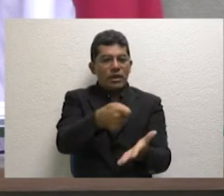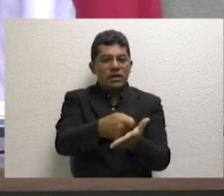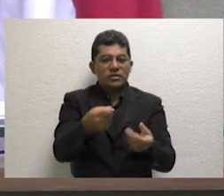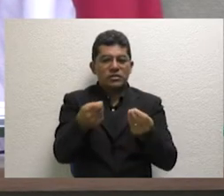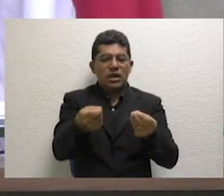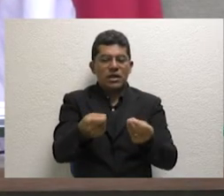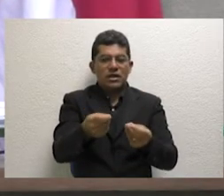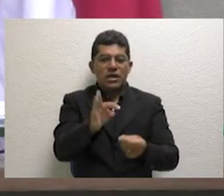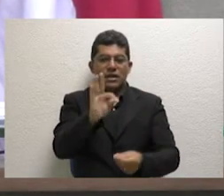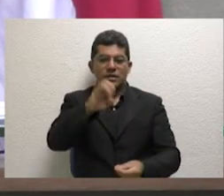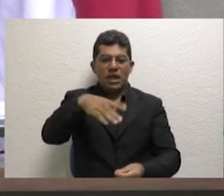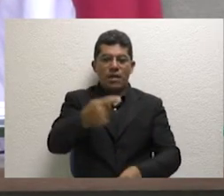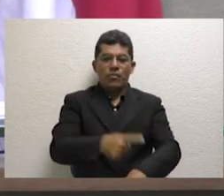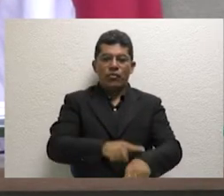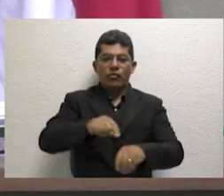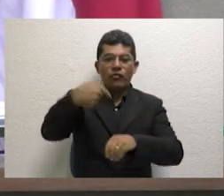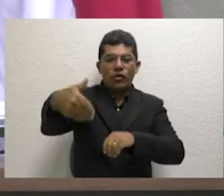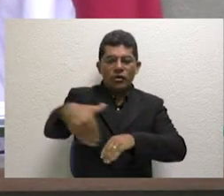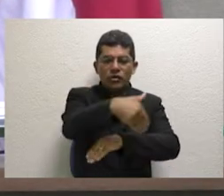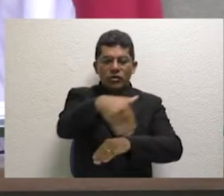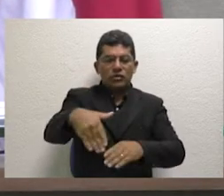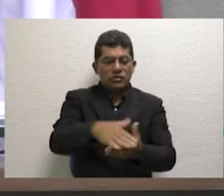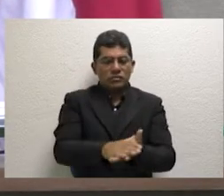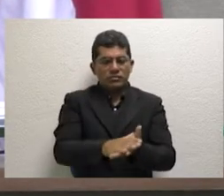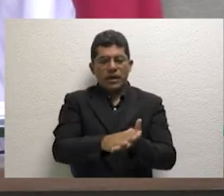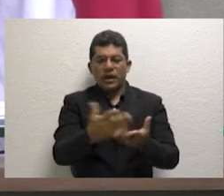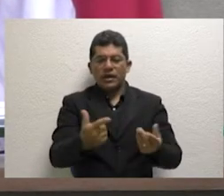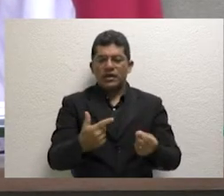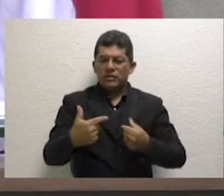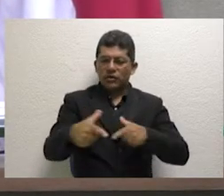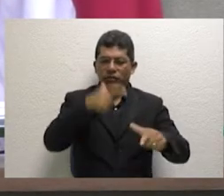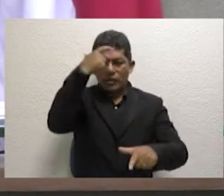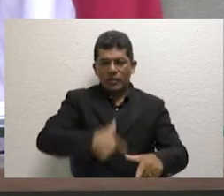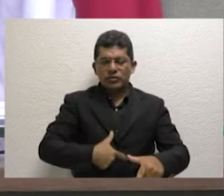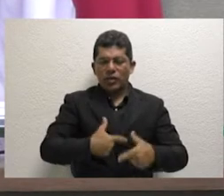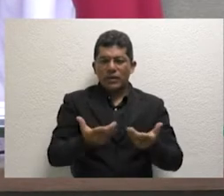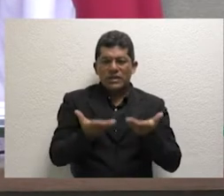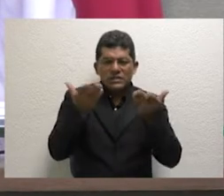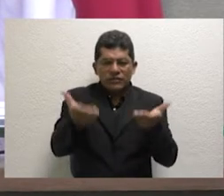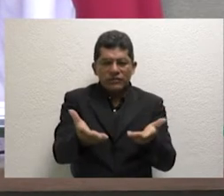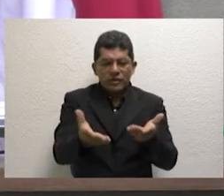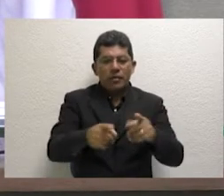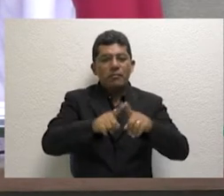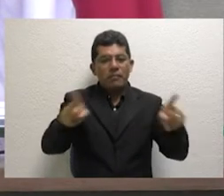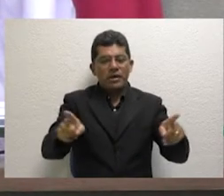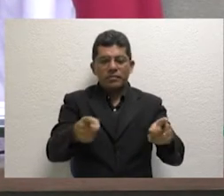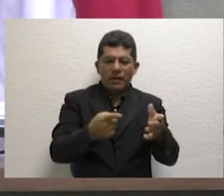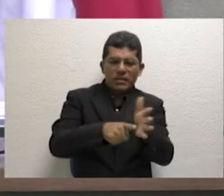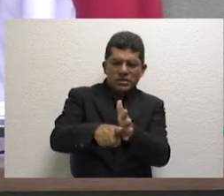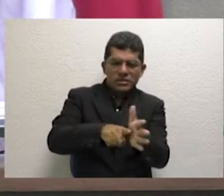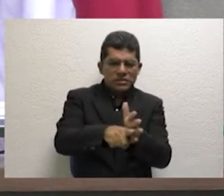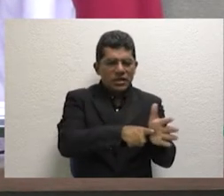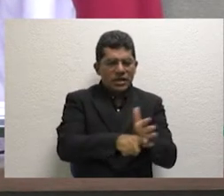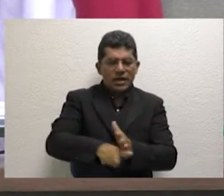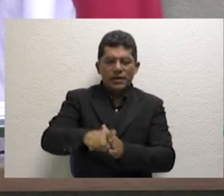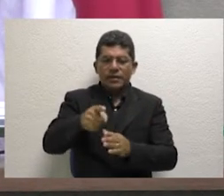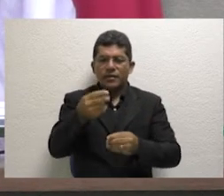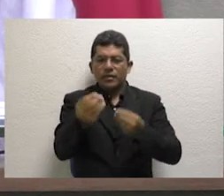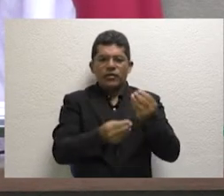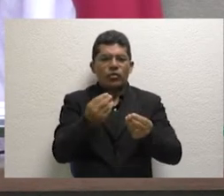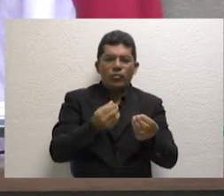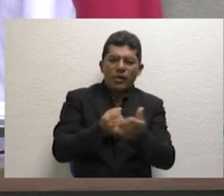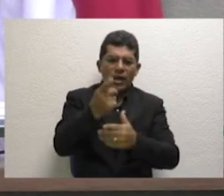o tempo fora da escola tempo esse destinado a sua vida pessoal e familiar para pesquisar atividades e confeccionar